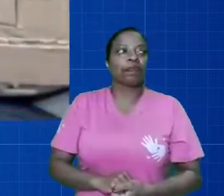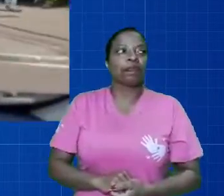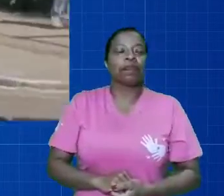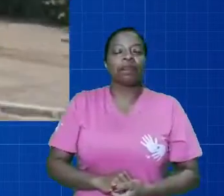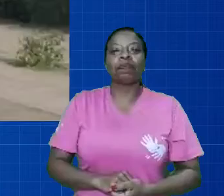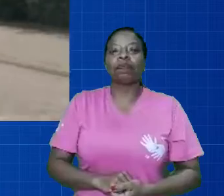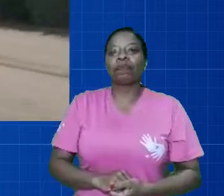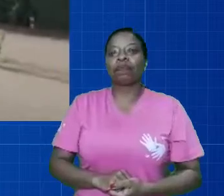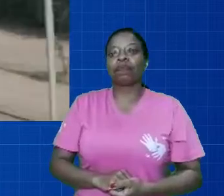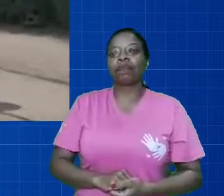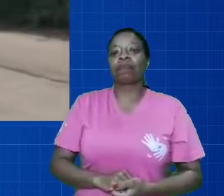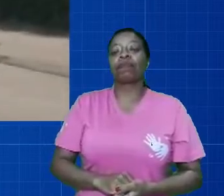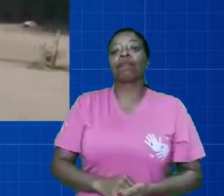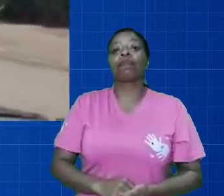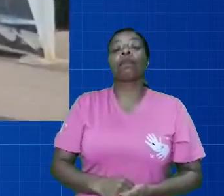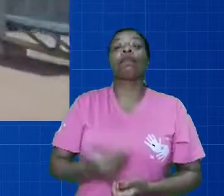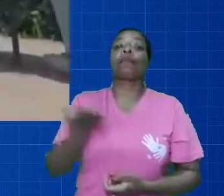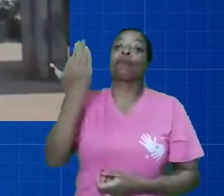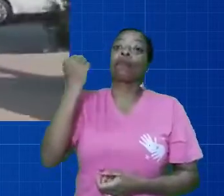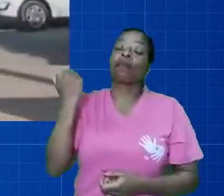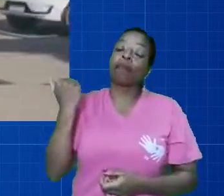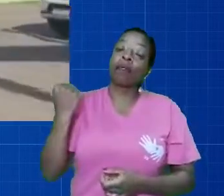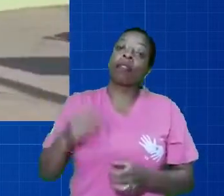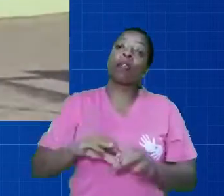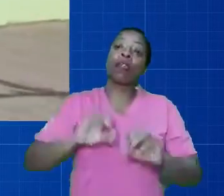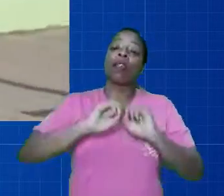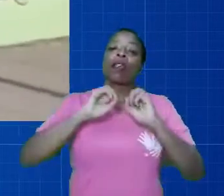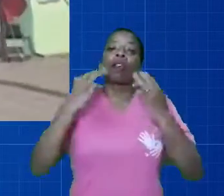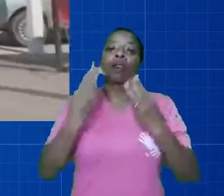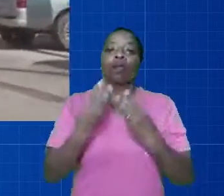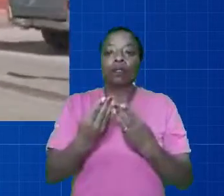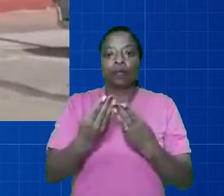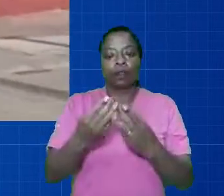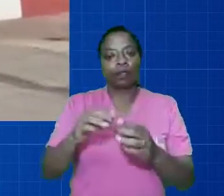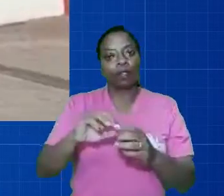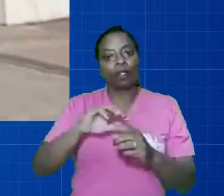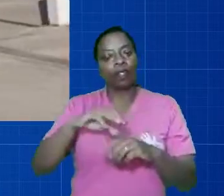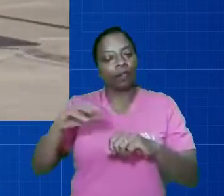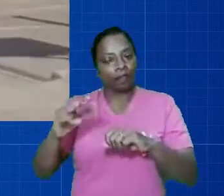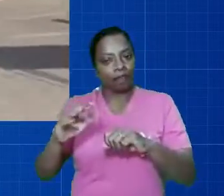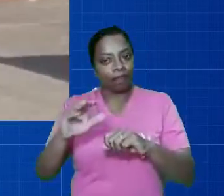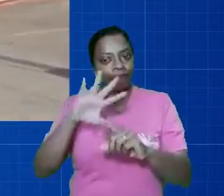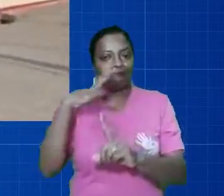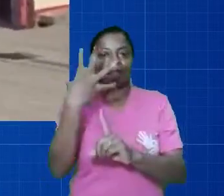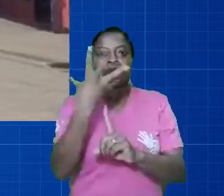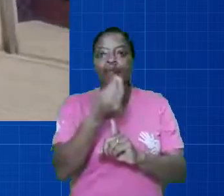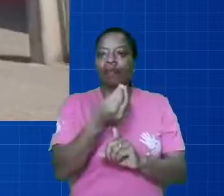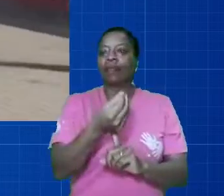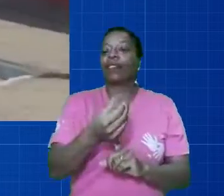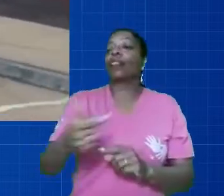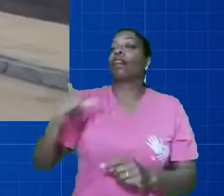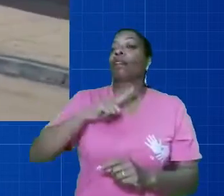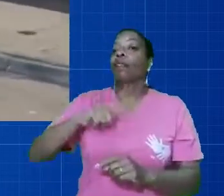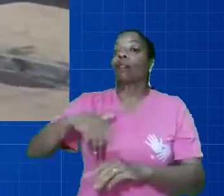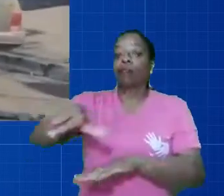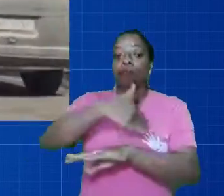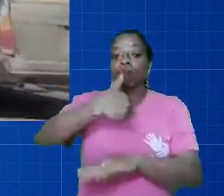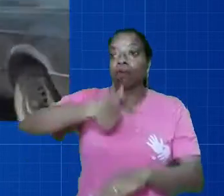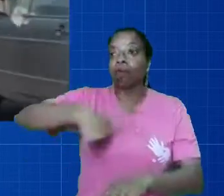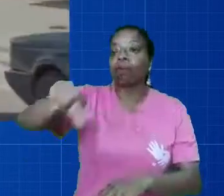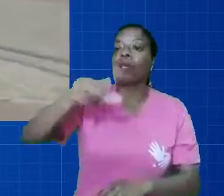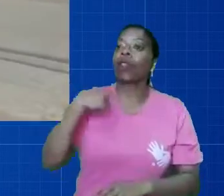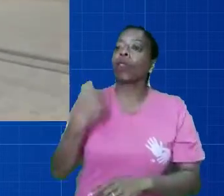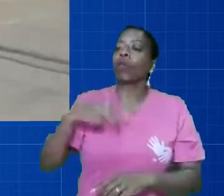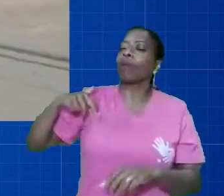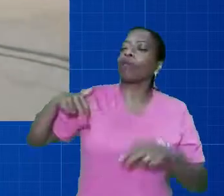Quando a oficina de arte funcionava aqui na Targino Silva, a gente descia com os alunos aqui e fazia aula de desenho na frente